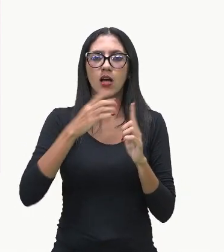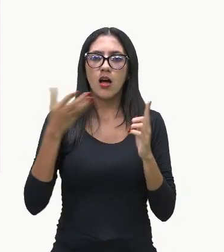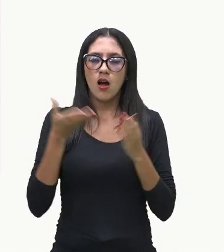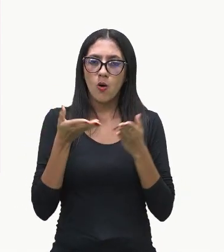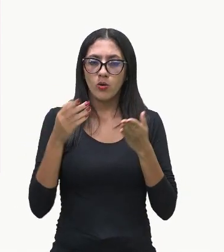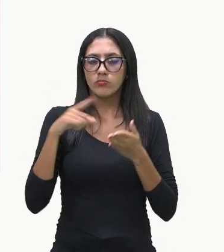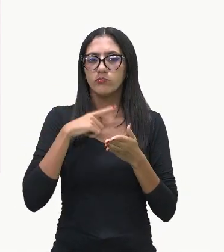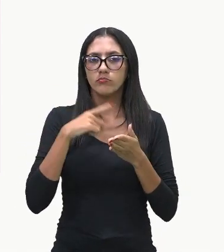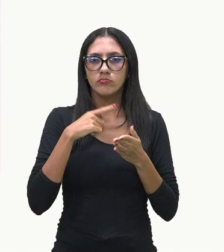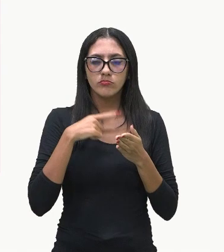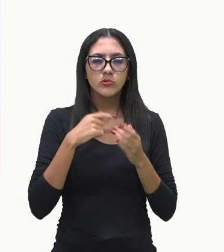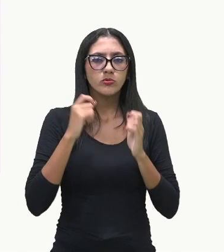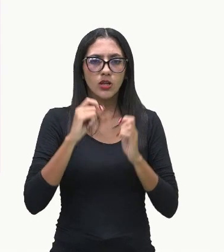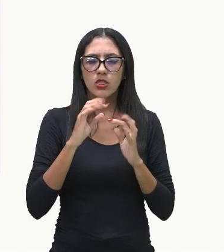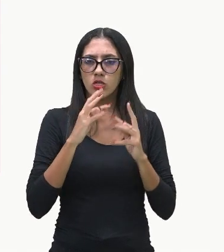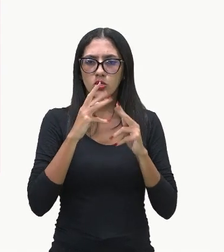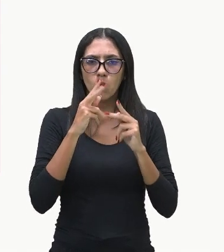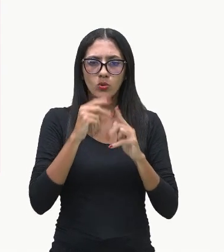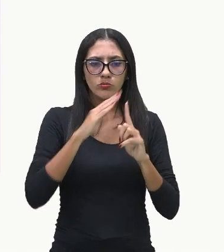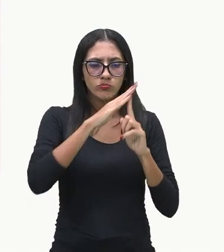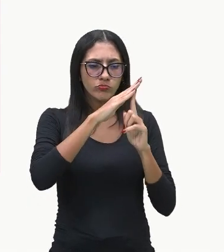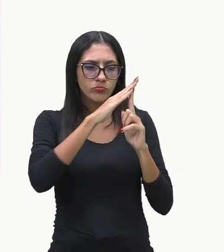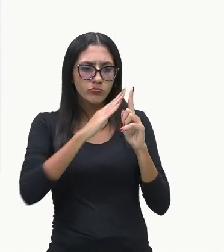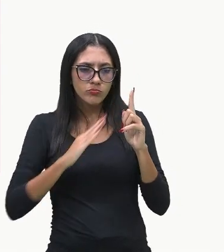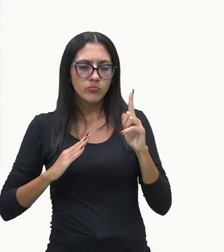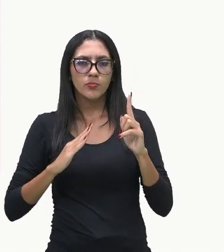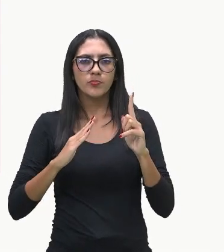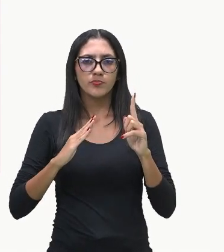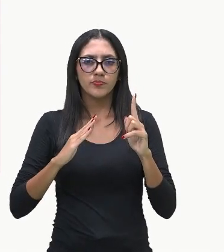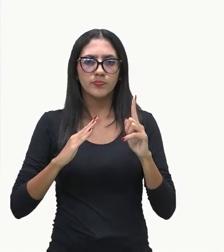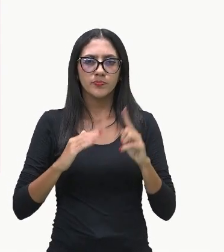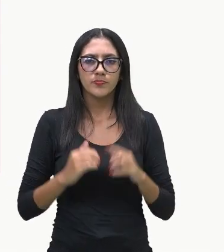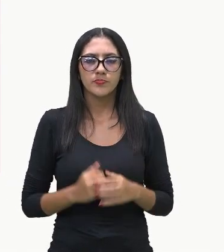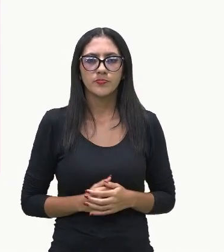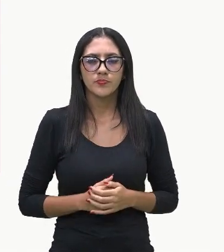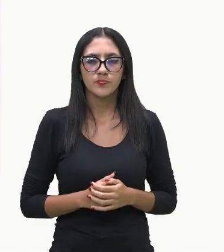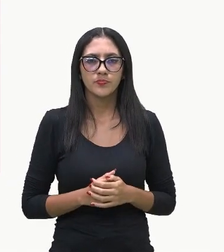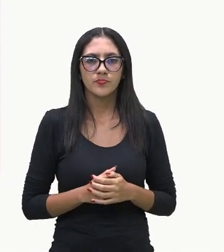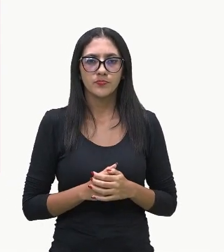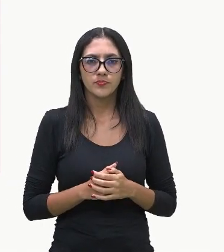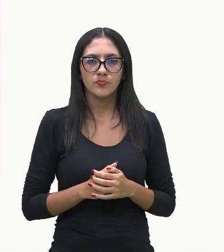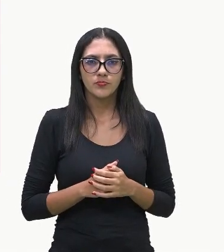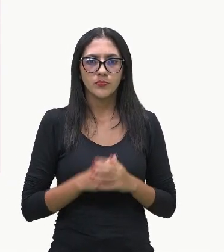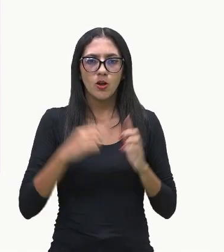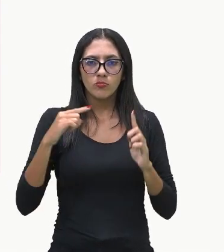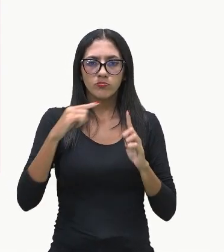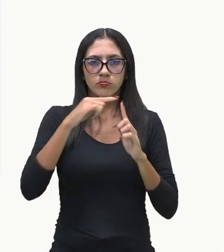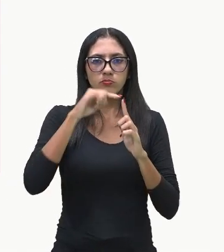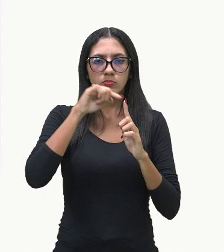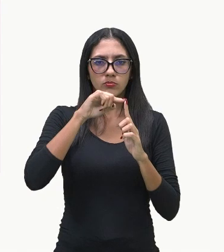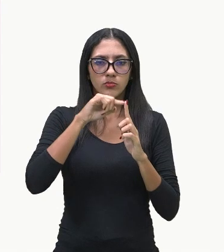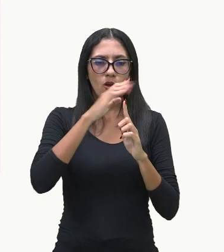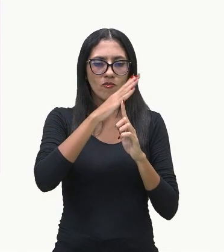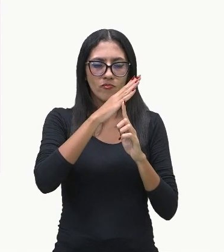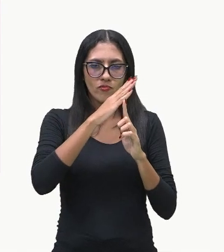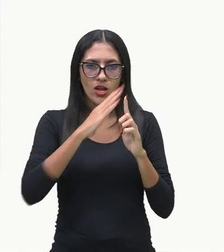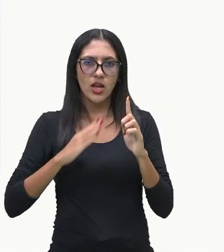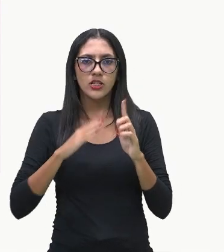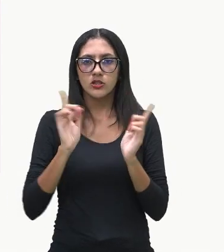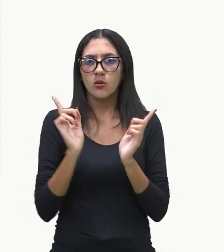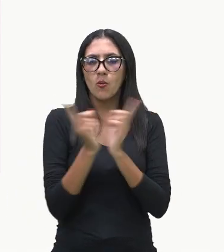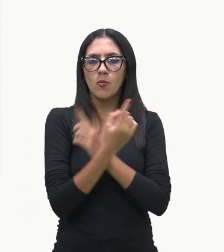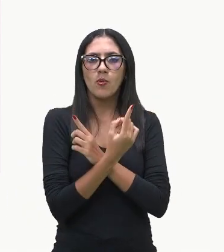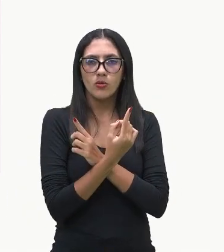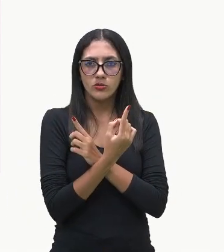as diagonais possíveis, ou seja, eu vou traçar um segmento lá para o meu vértice oposto, que